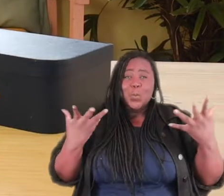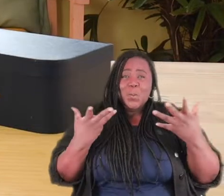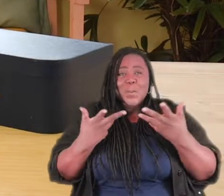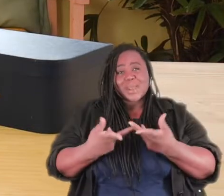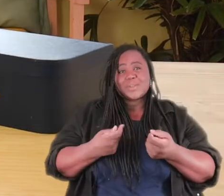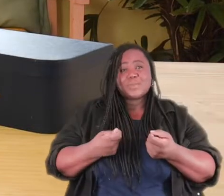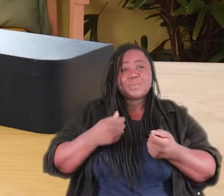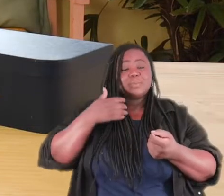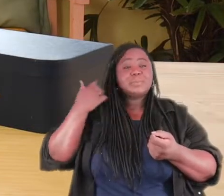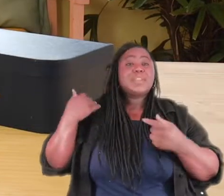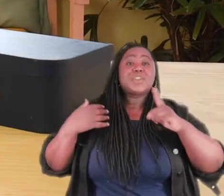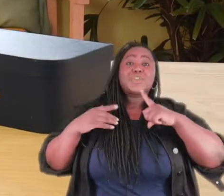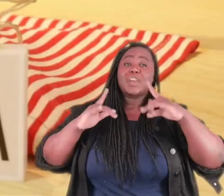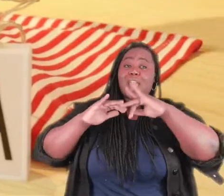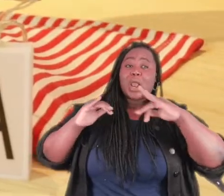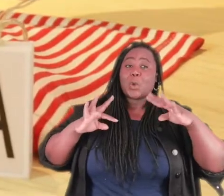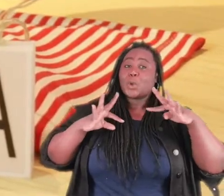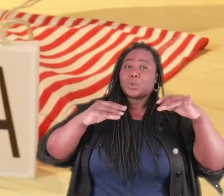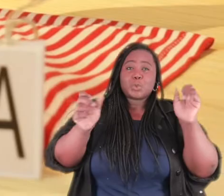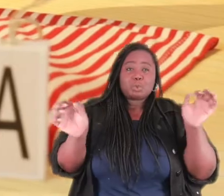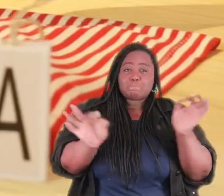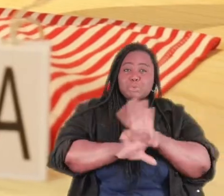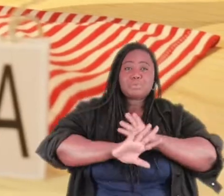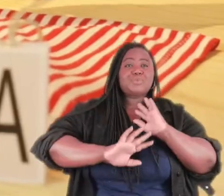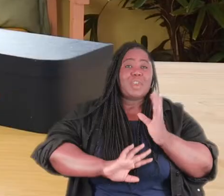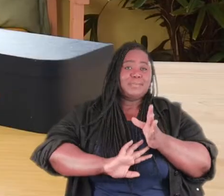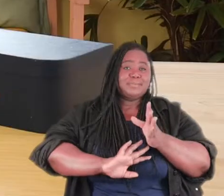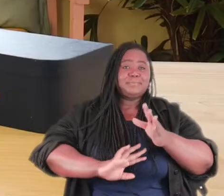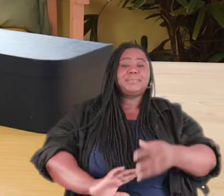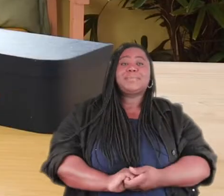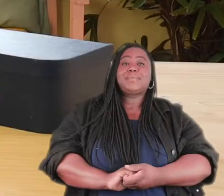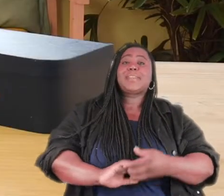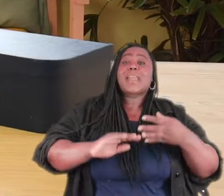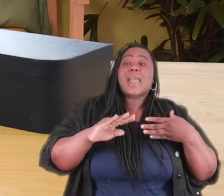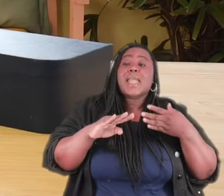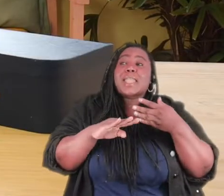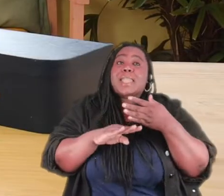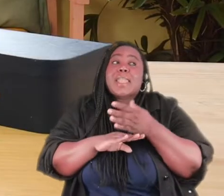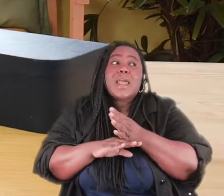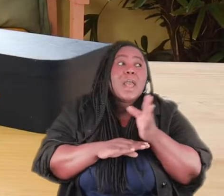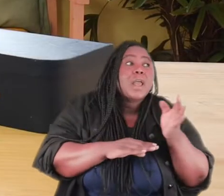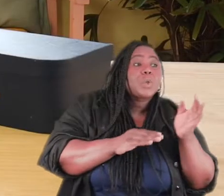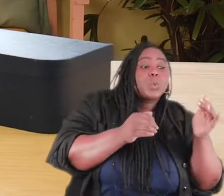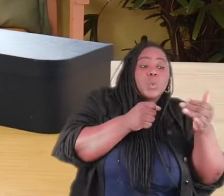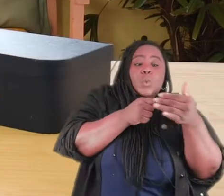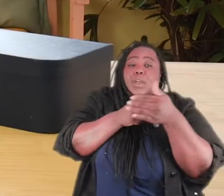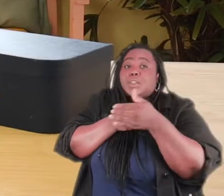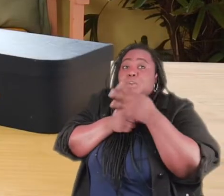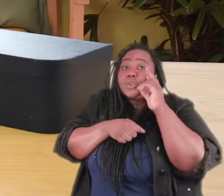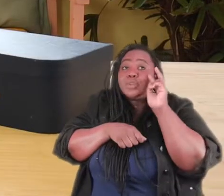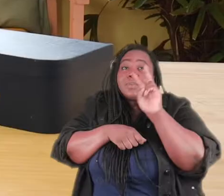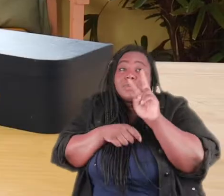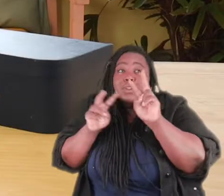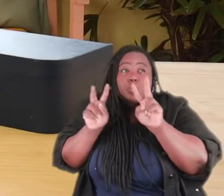fantástico, com lona e tudo montado. Entraram nos bastidores,